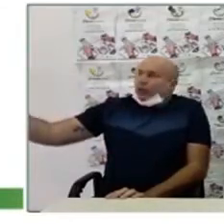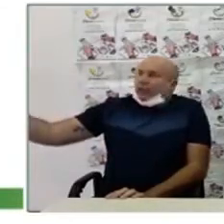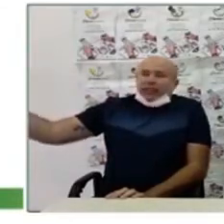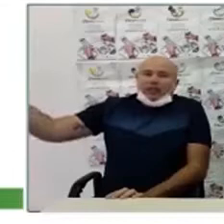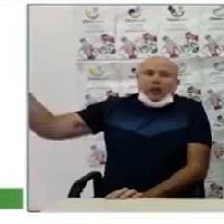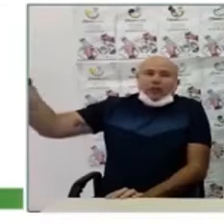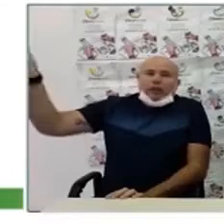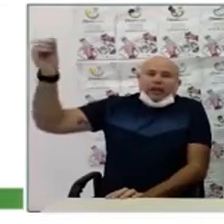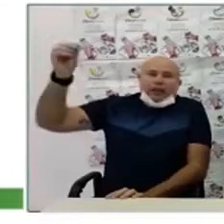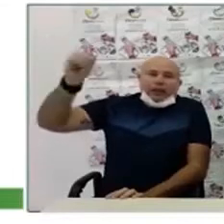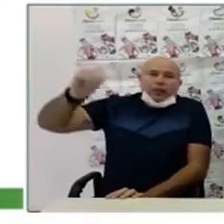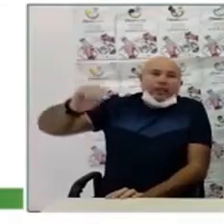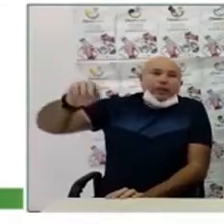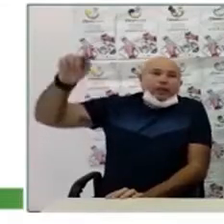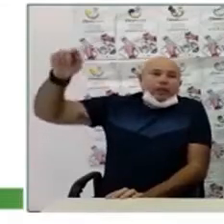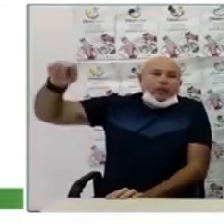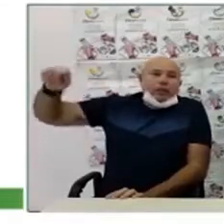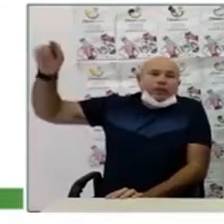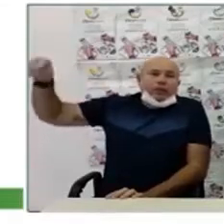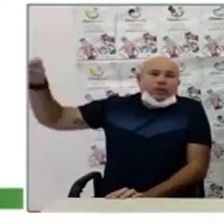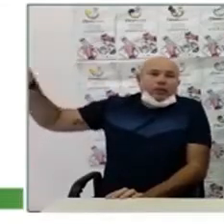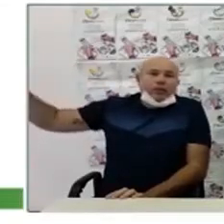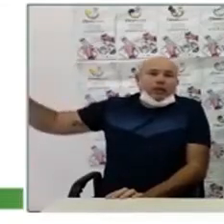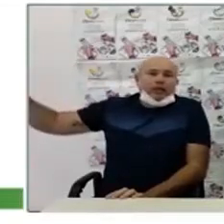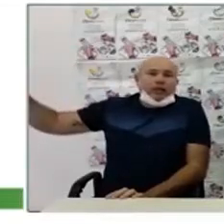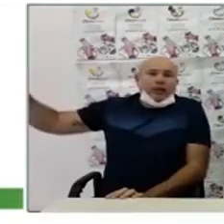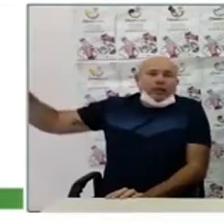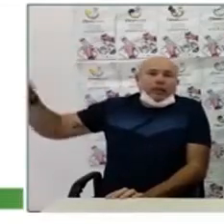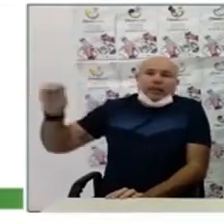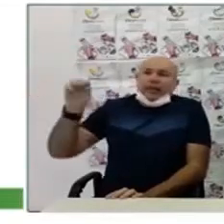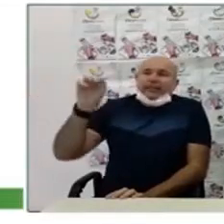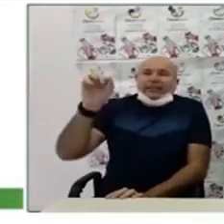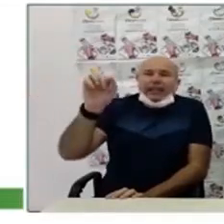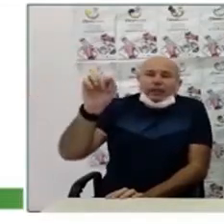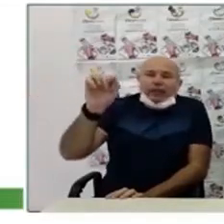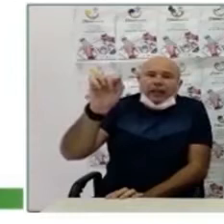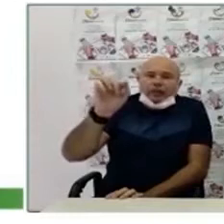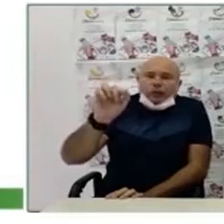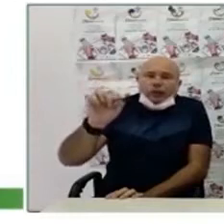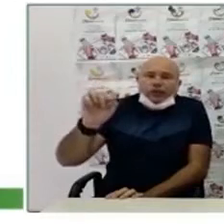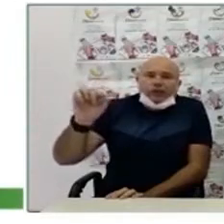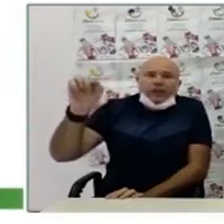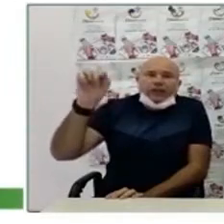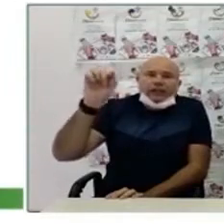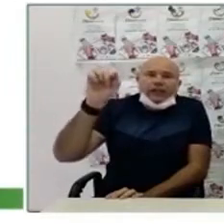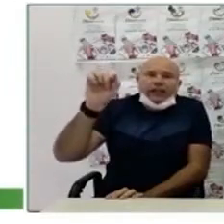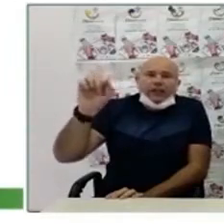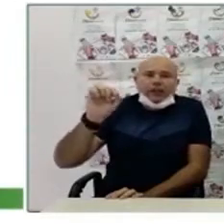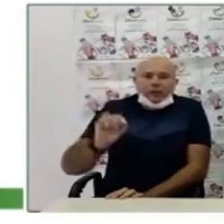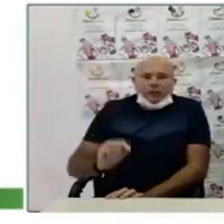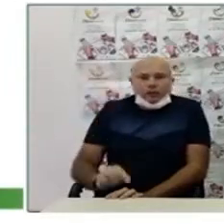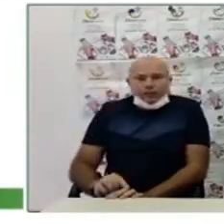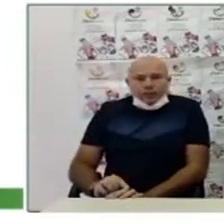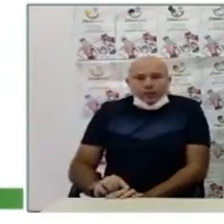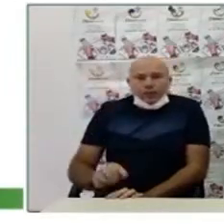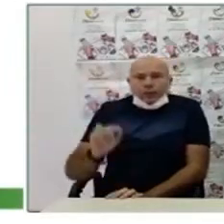quando eles voltam para a camada 1, eles podem ter comprimento de onda diferente, porque eles saíram de regiões diferentes na camada